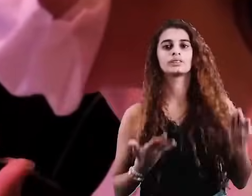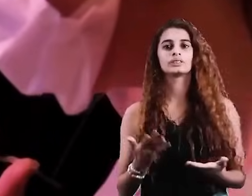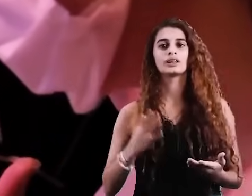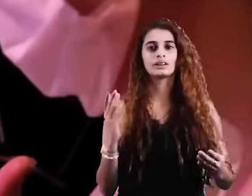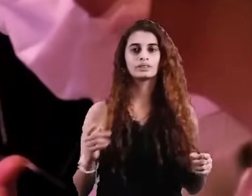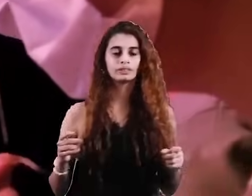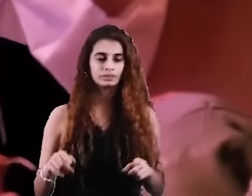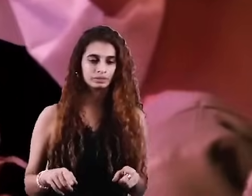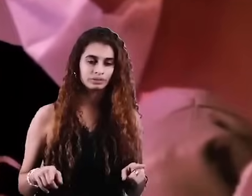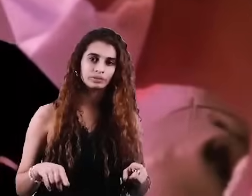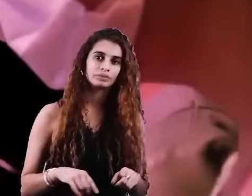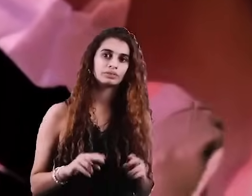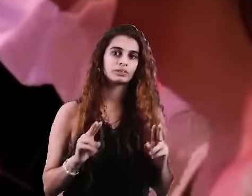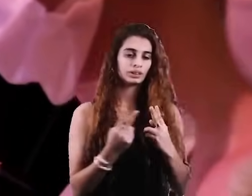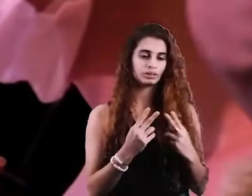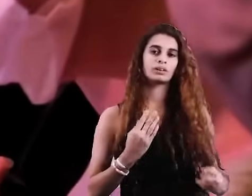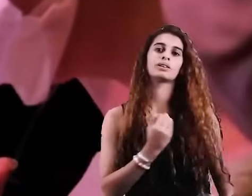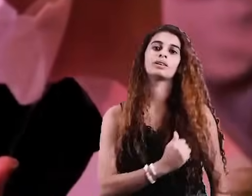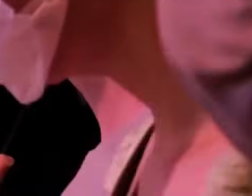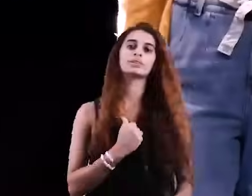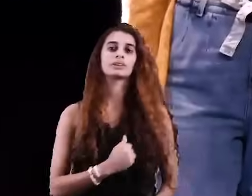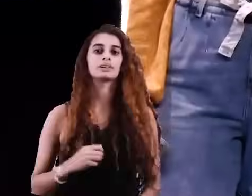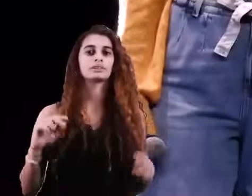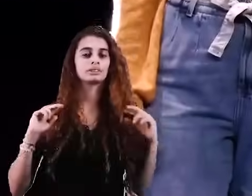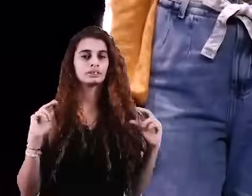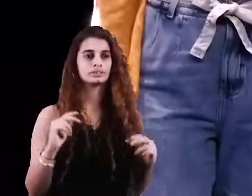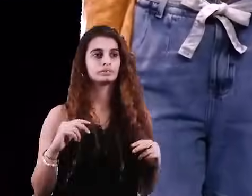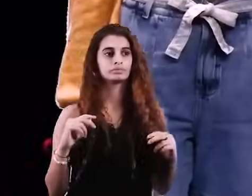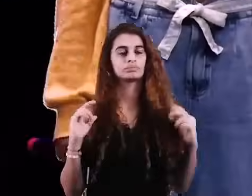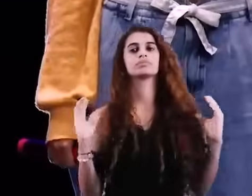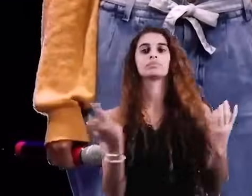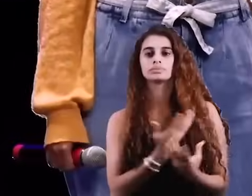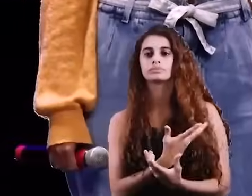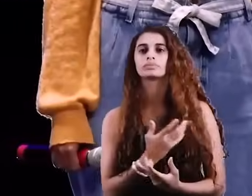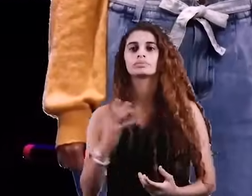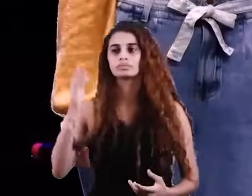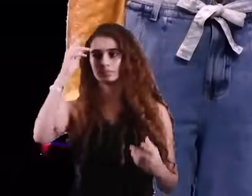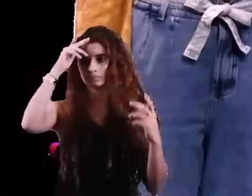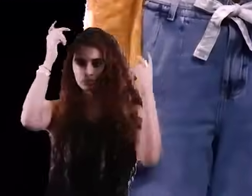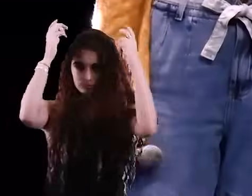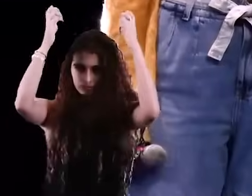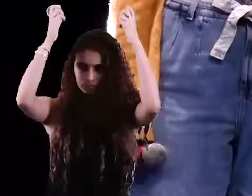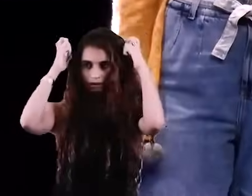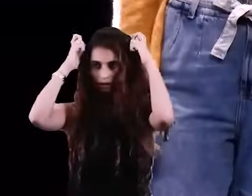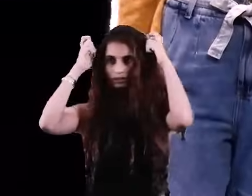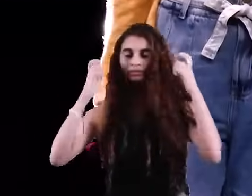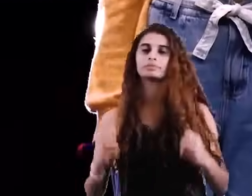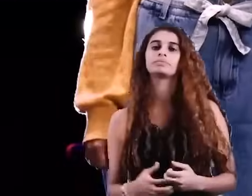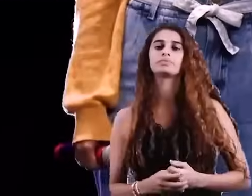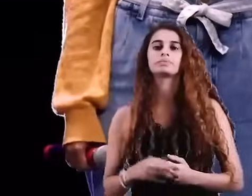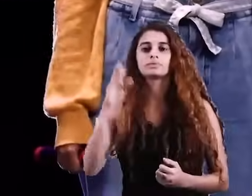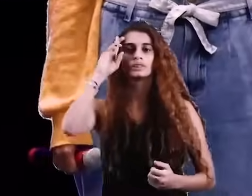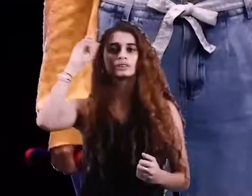trono, salvar o nosso povo como foi com Esther. Algum propósito o Senhor tem para nós. Mas a gente quer dizer: Senhor, eu estou